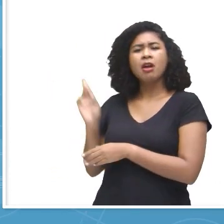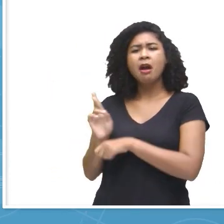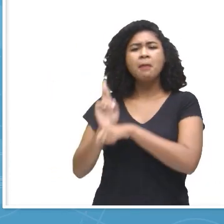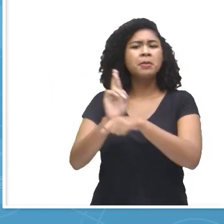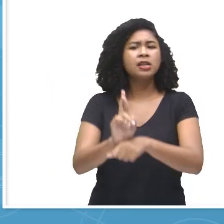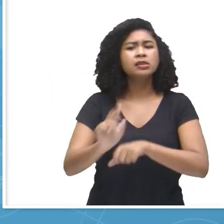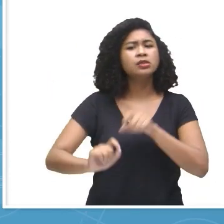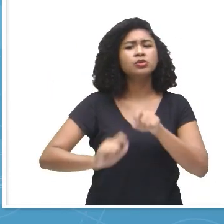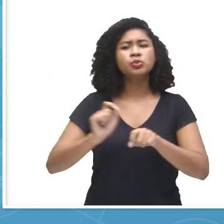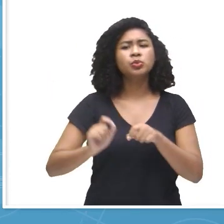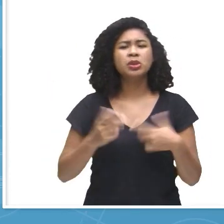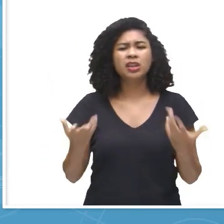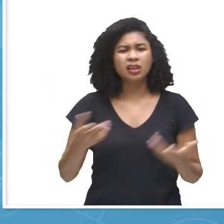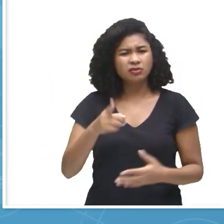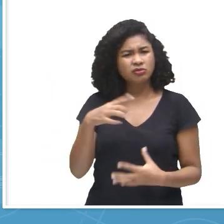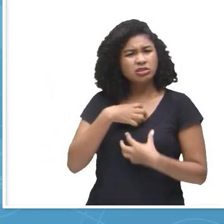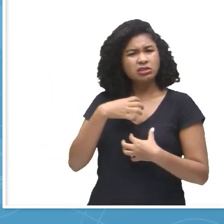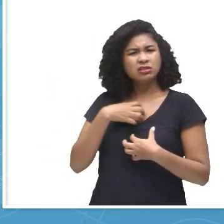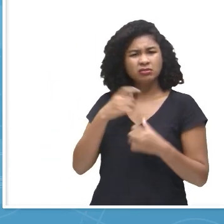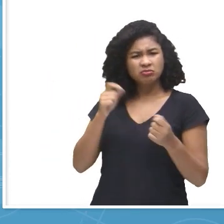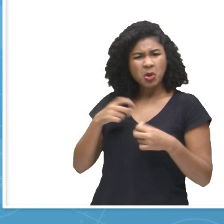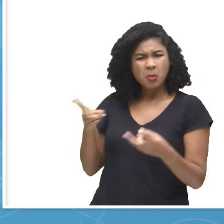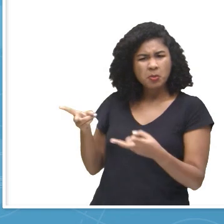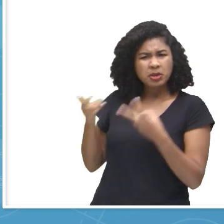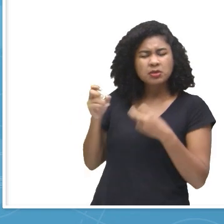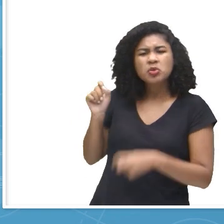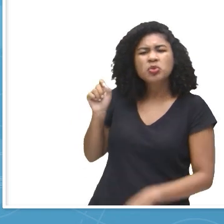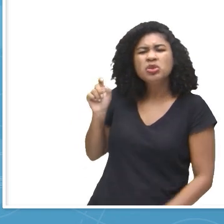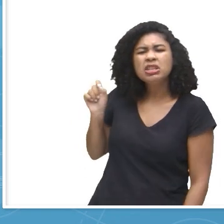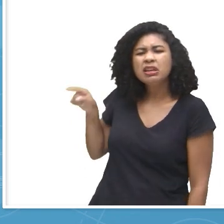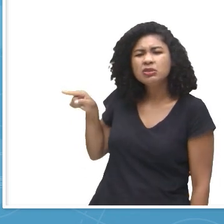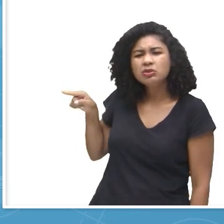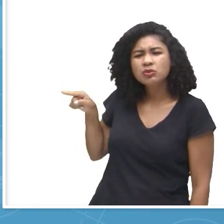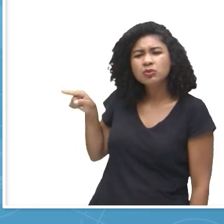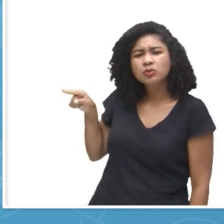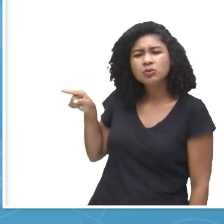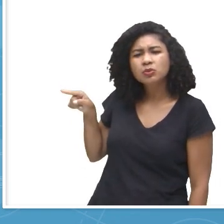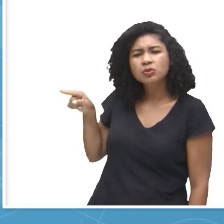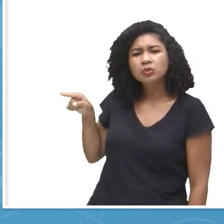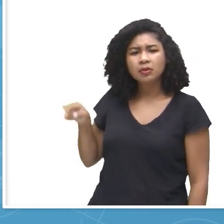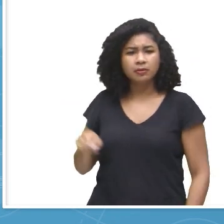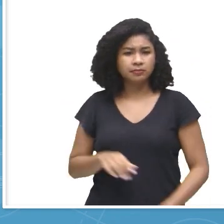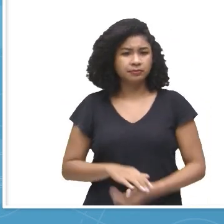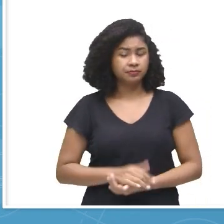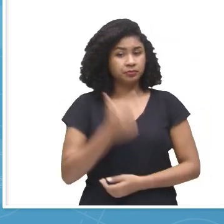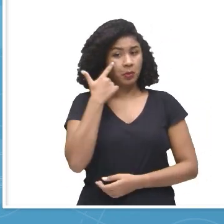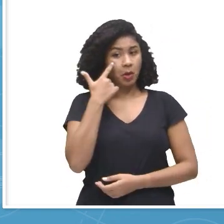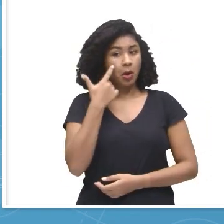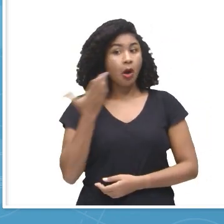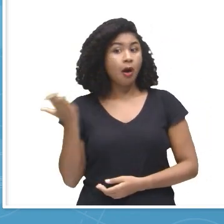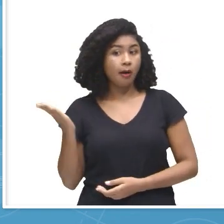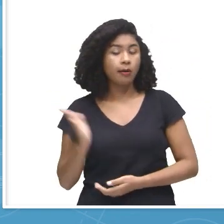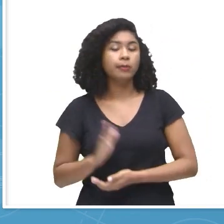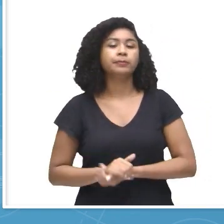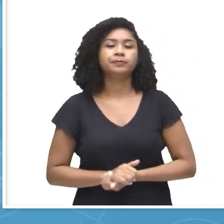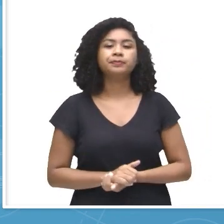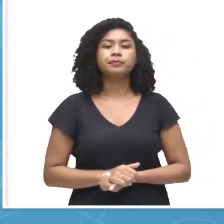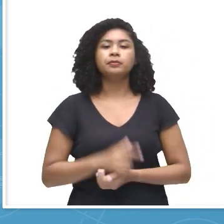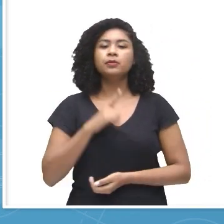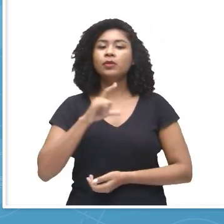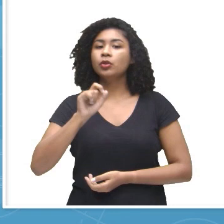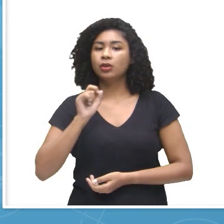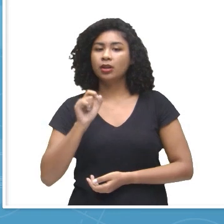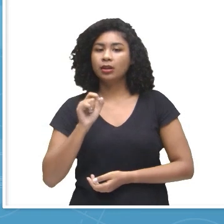para vocês? Vocês conseguem identificar o que é essa imagem? Olha só, aí nessa imagem estão representadas